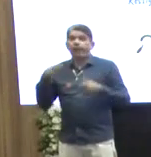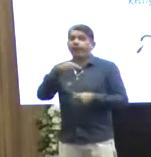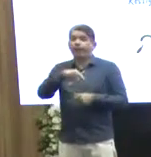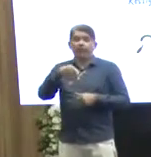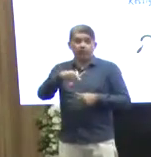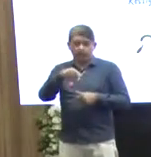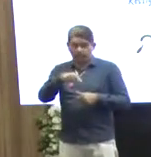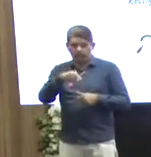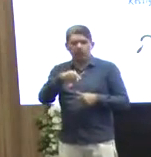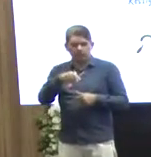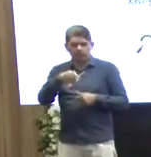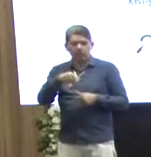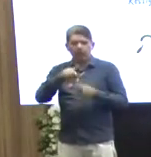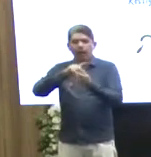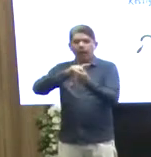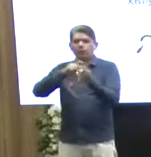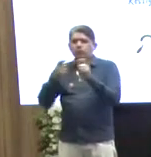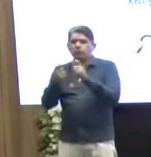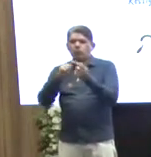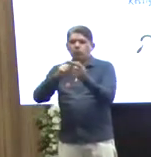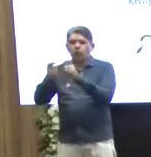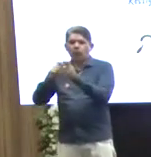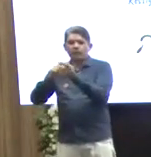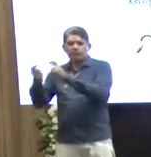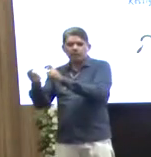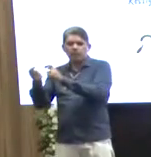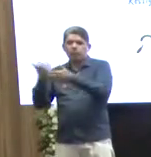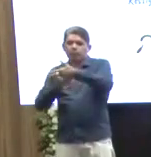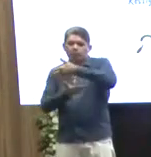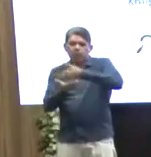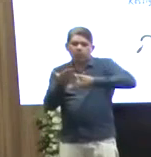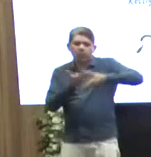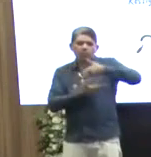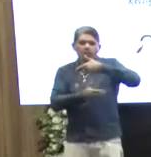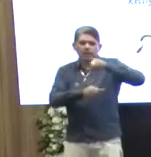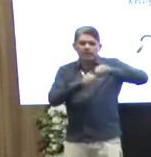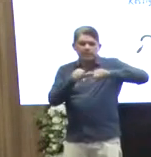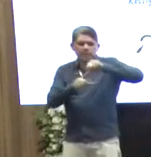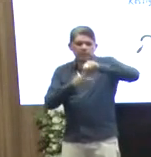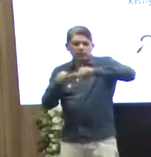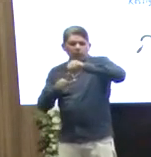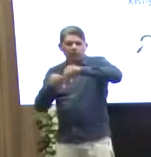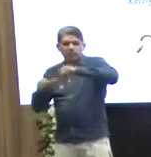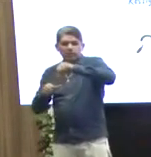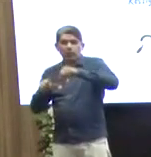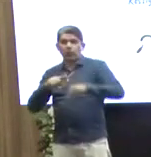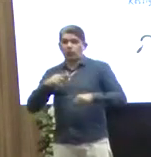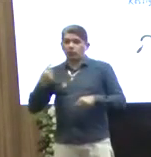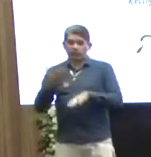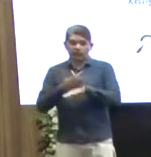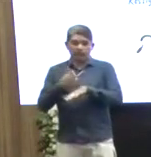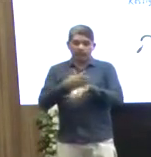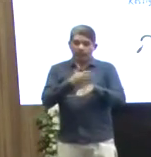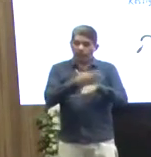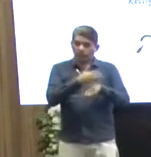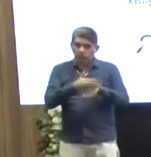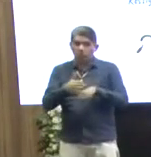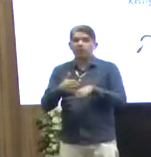para o nosso lado, professoras e professores. Isso está fascinante na educação. Isso, para mim, é o que é fascinante na